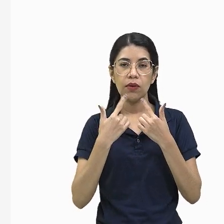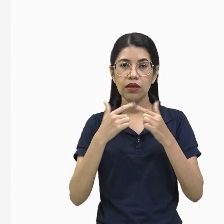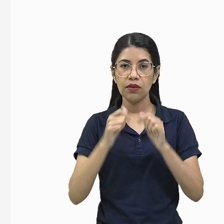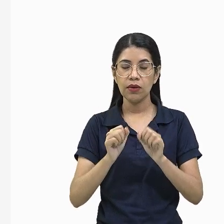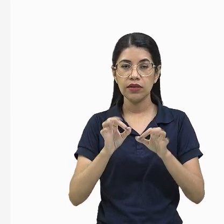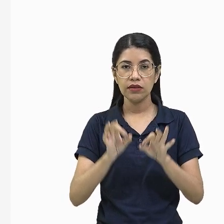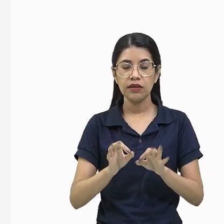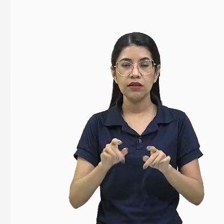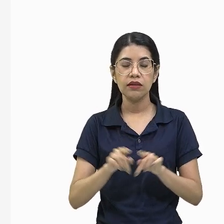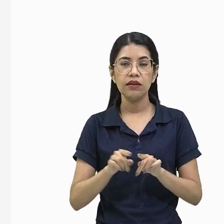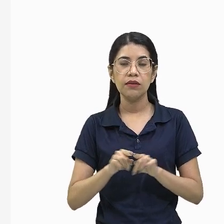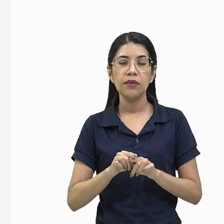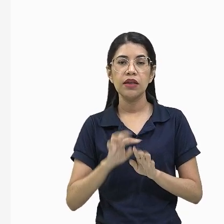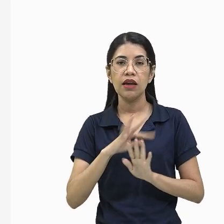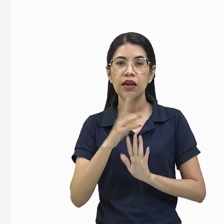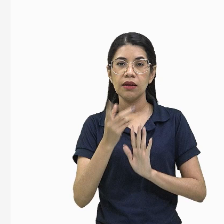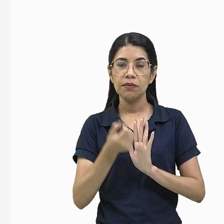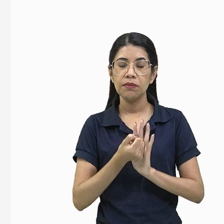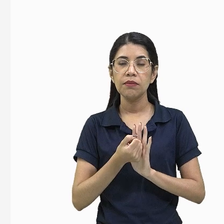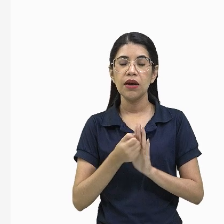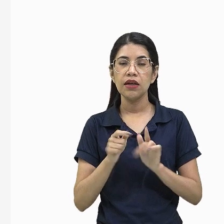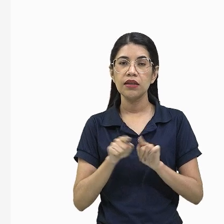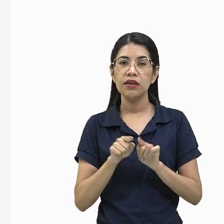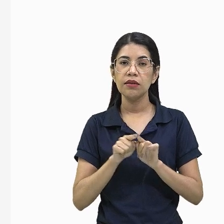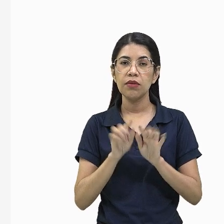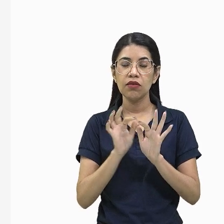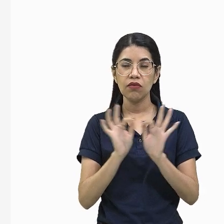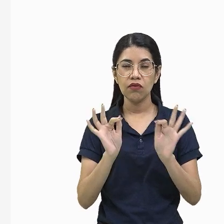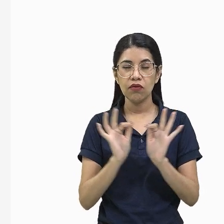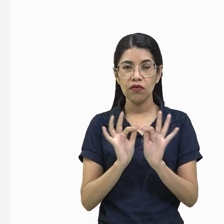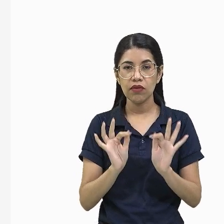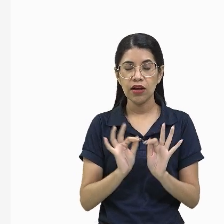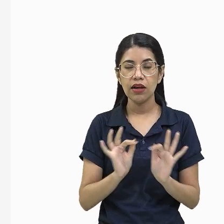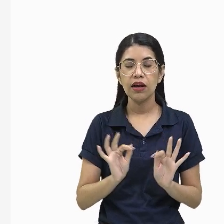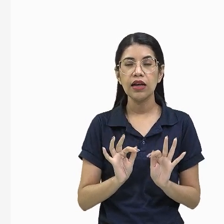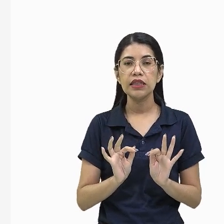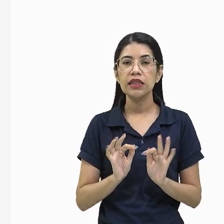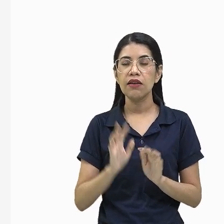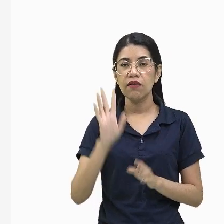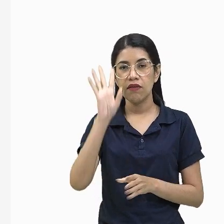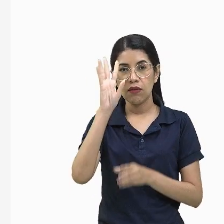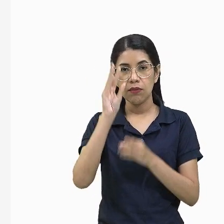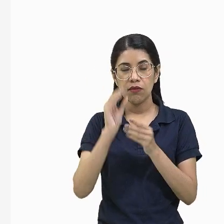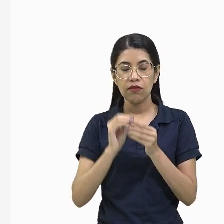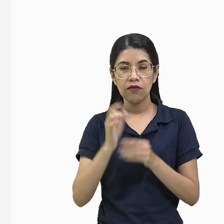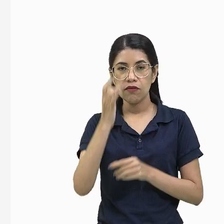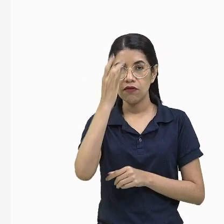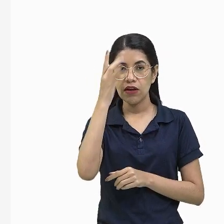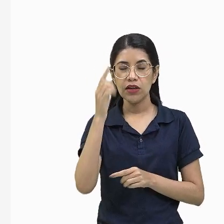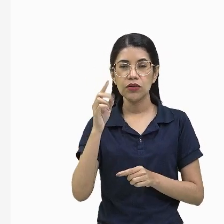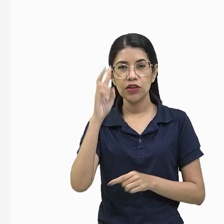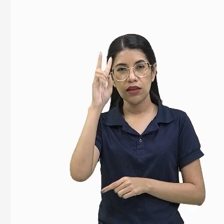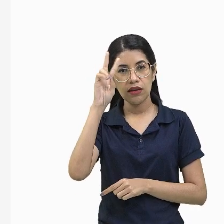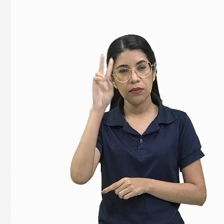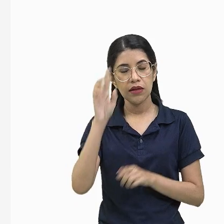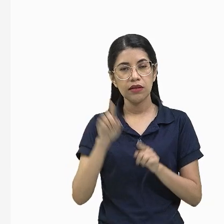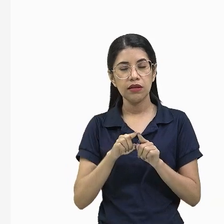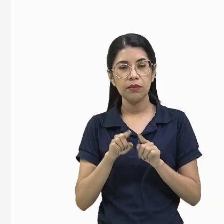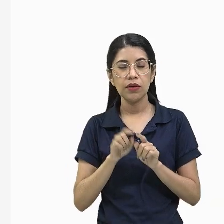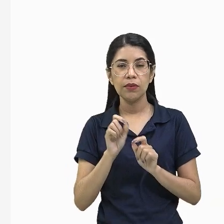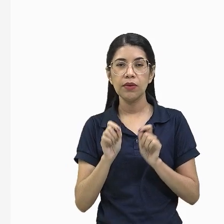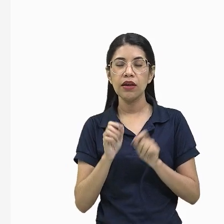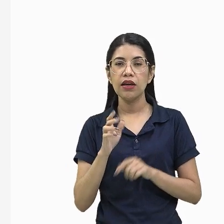O slogan, a frase curta, que é fácil de memorizar. Então, qual é a frase mais importante que queremos que as